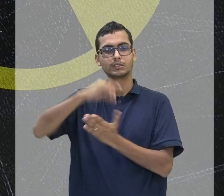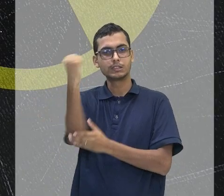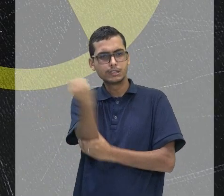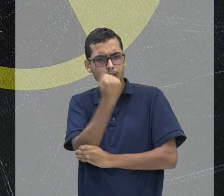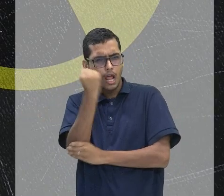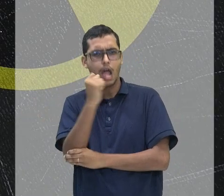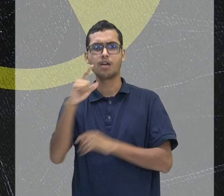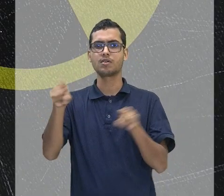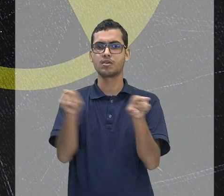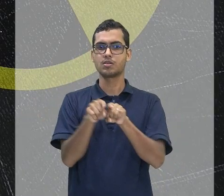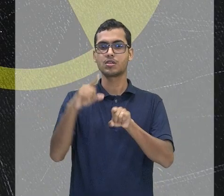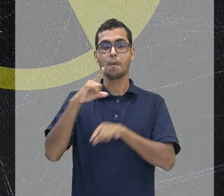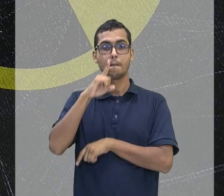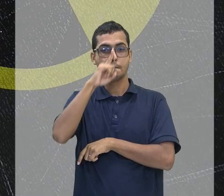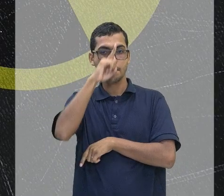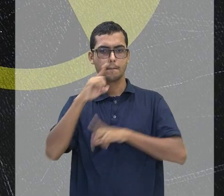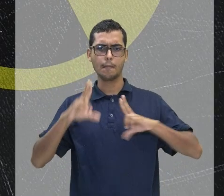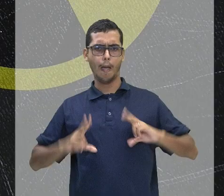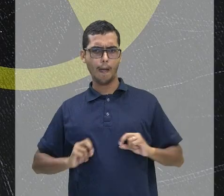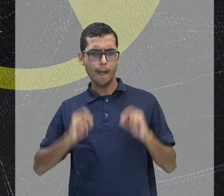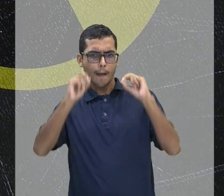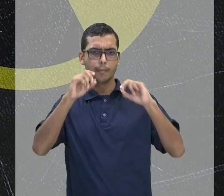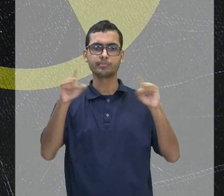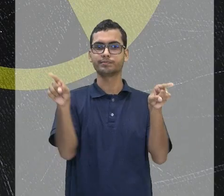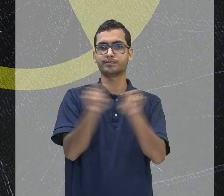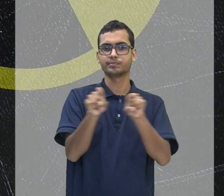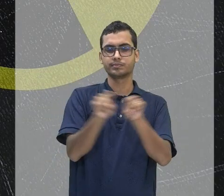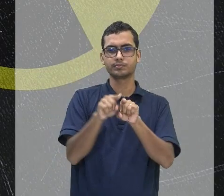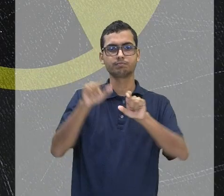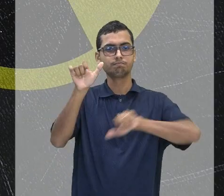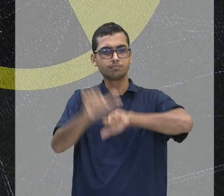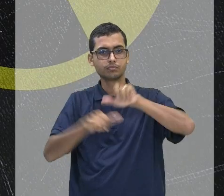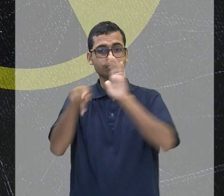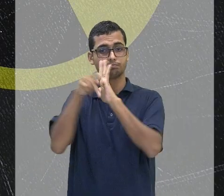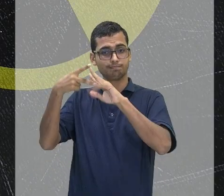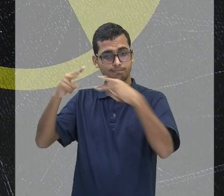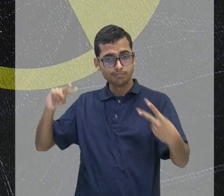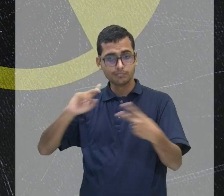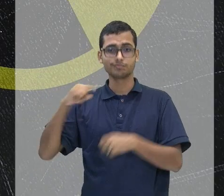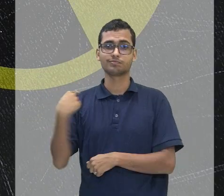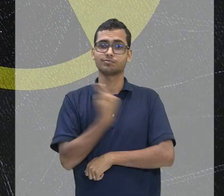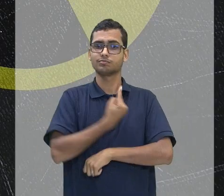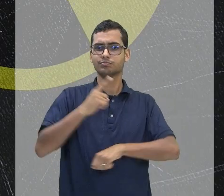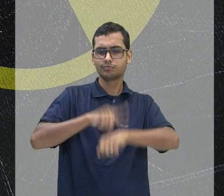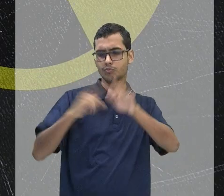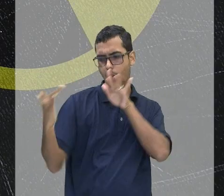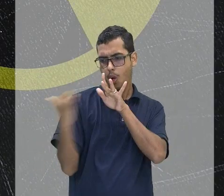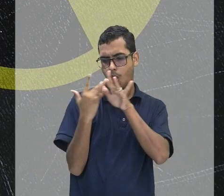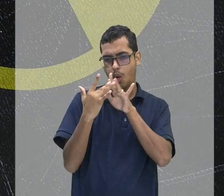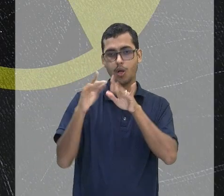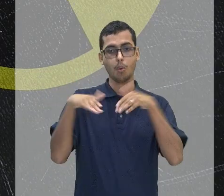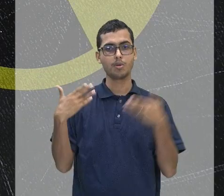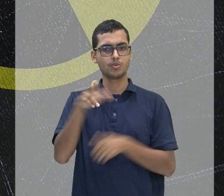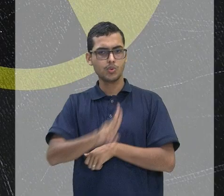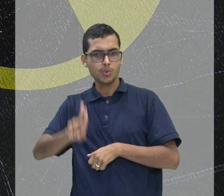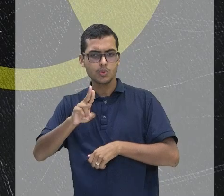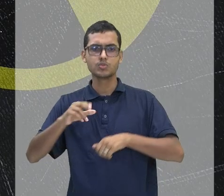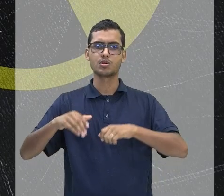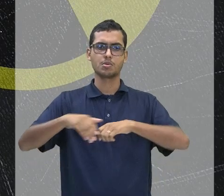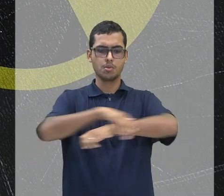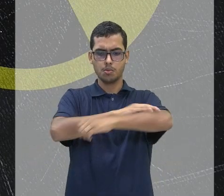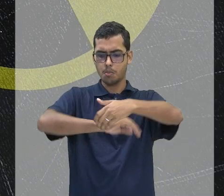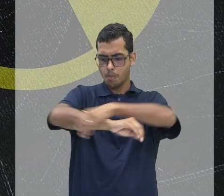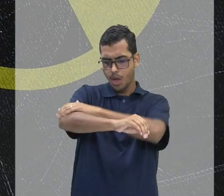alterações genéticas quando estamos expostos aí à radioatividade, a elementos radioativos, sem o uso de devida